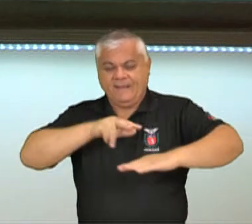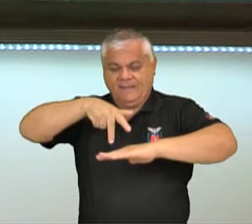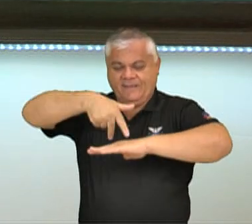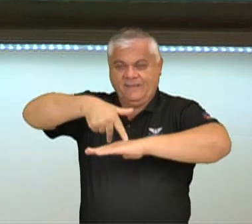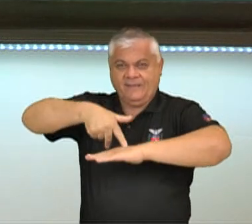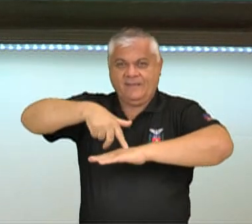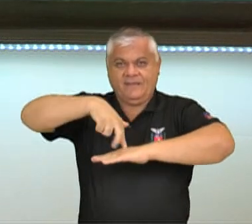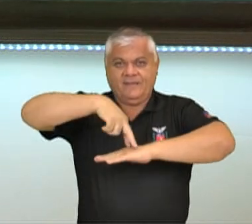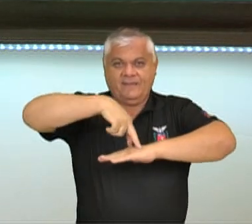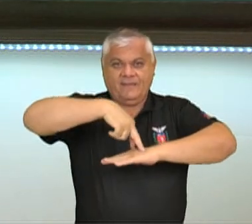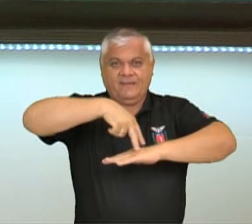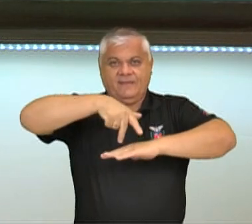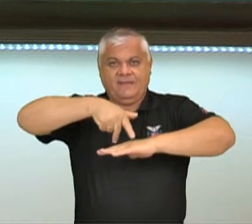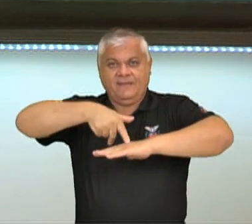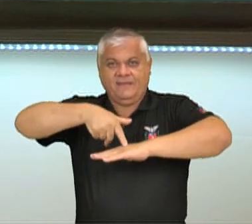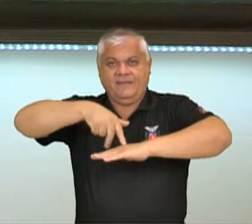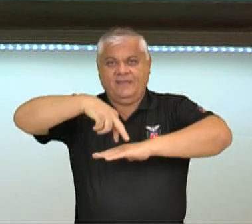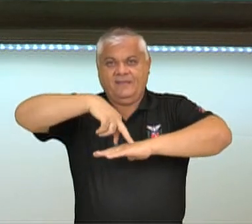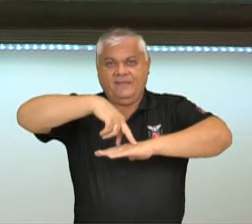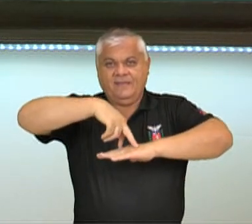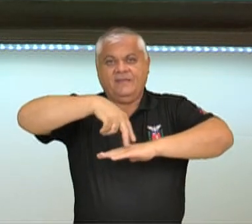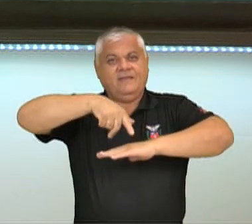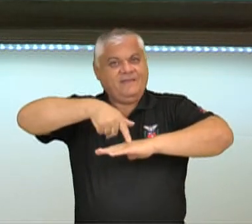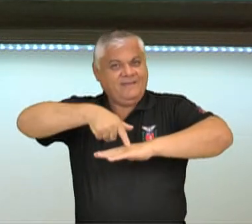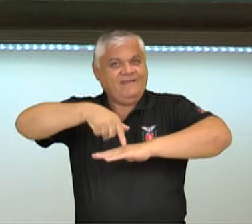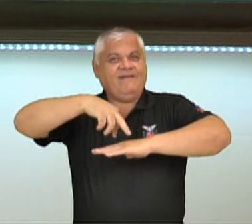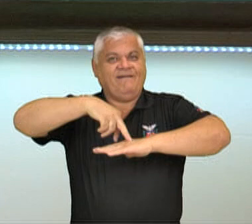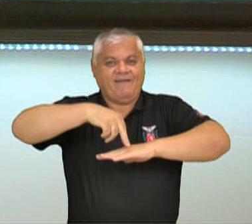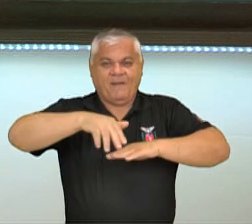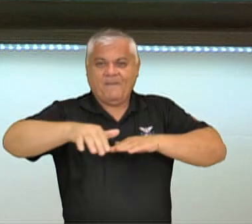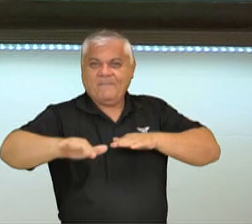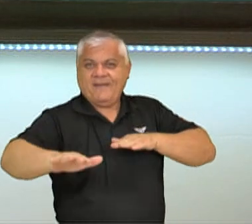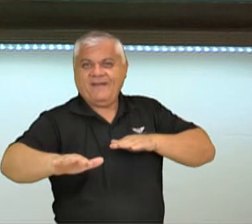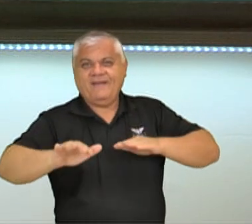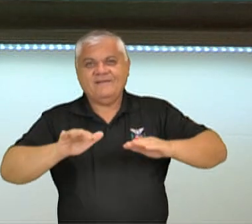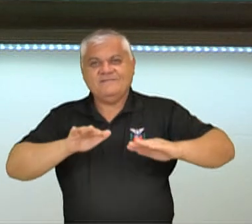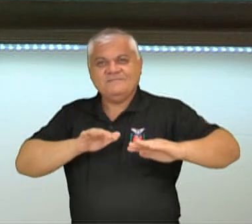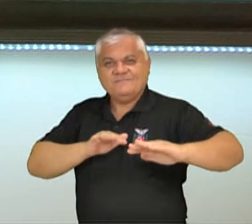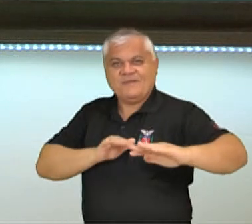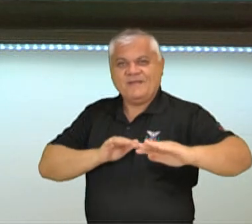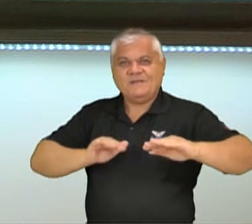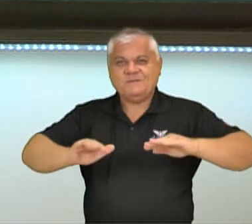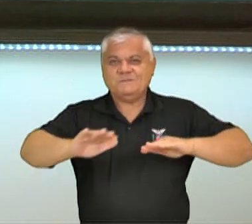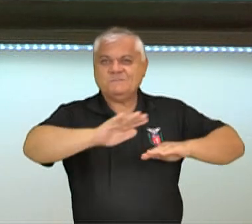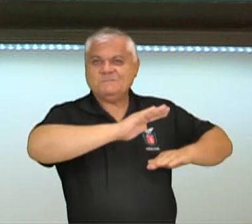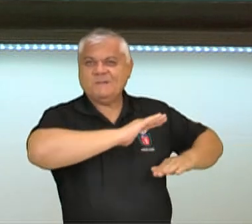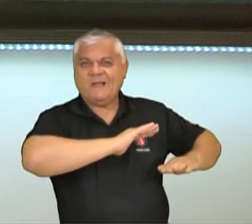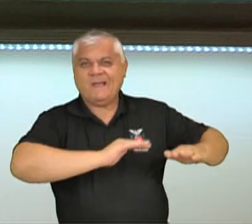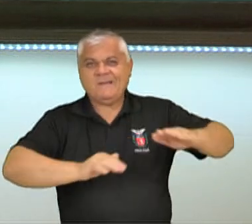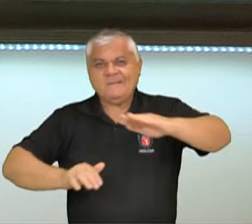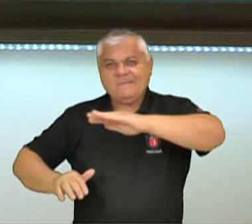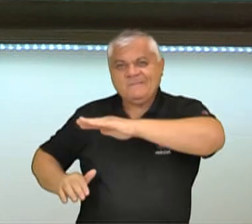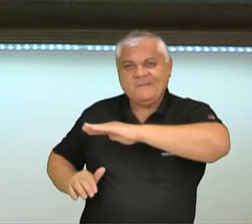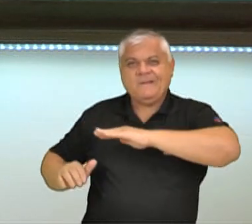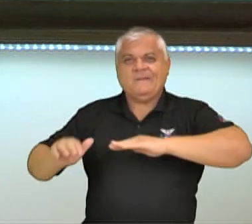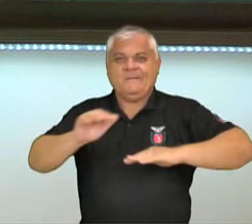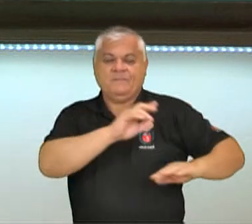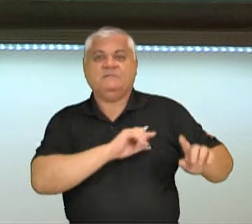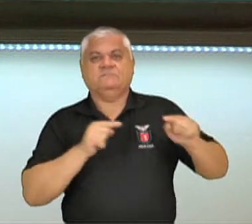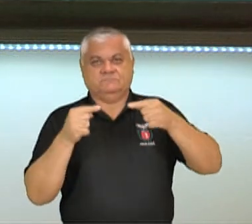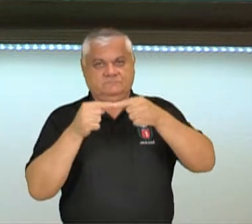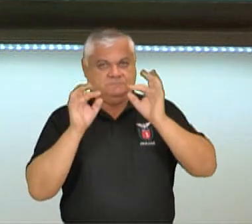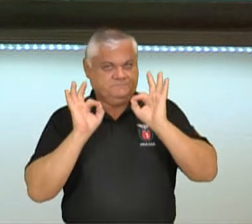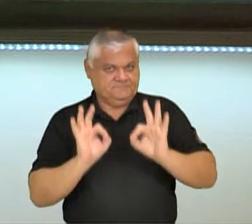treinar capoeira é a ginga, tá? Porque a partir da ginga é que a gente vai encaixar os demais